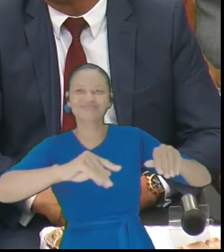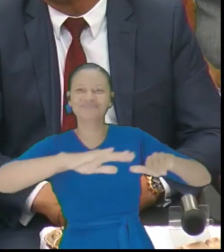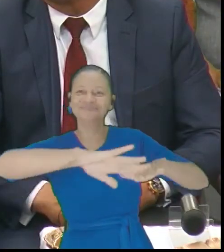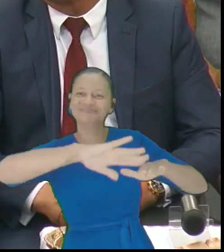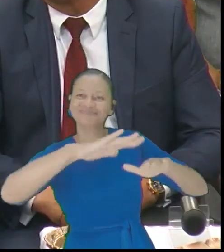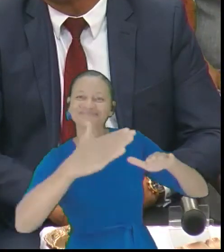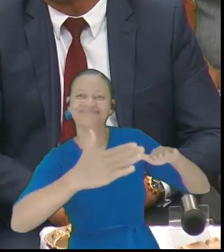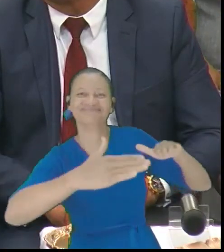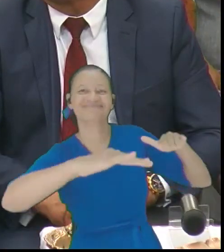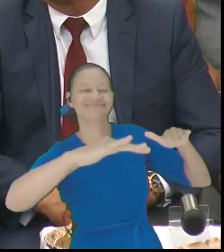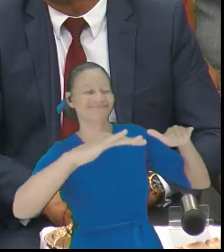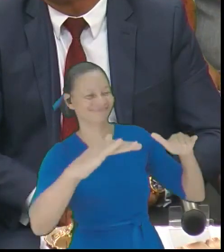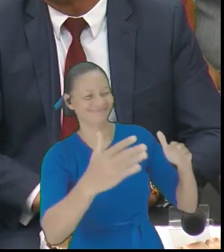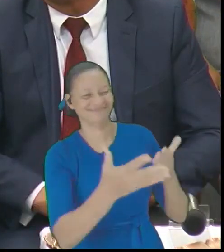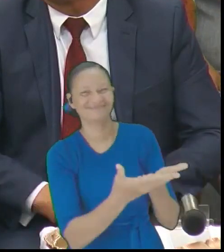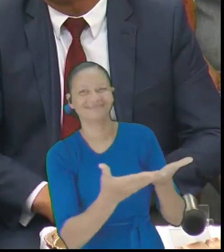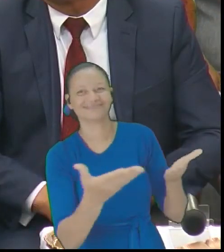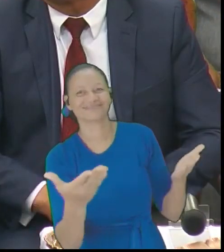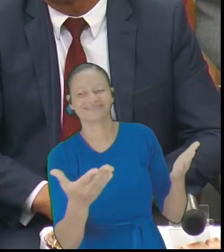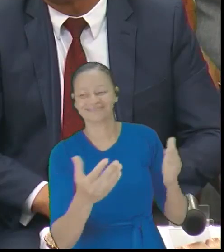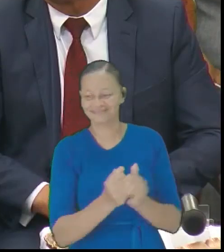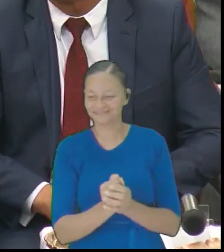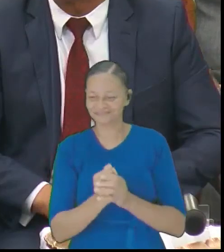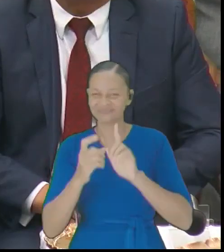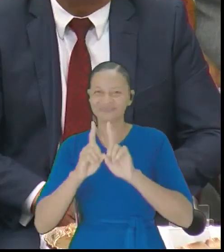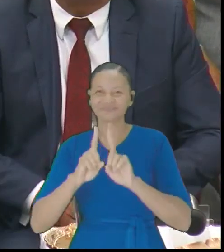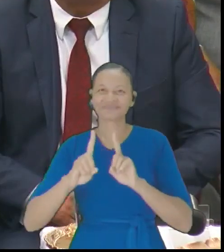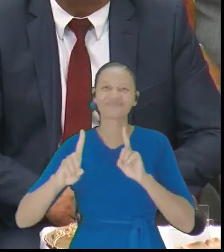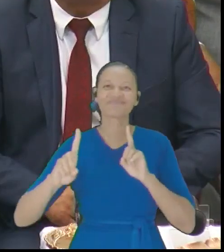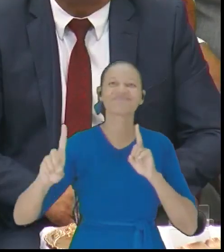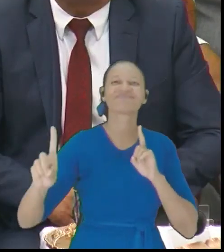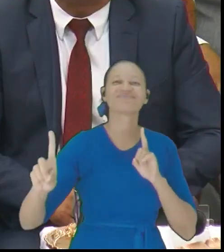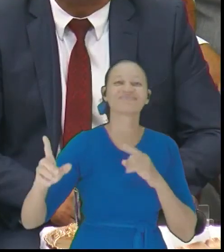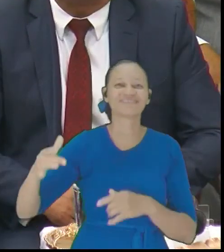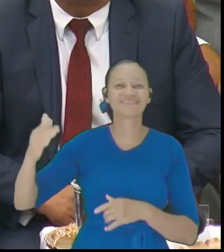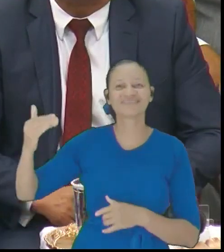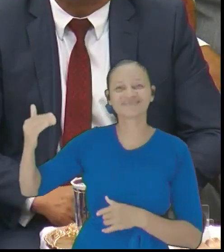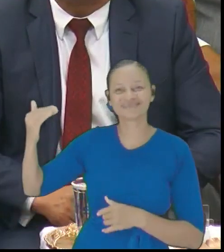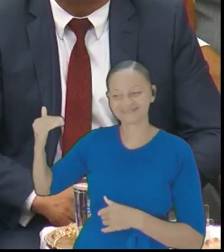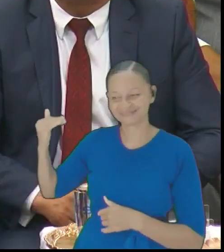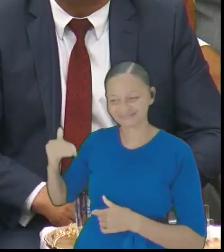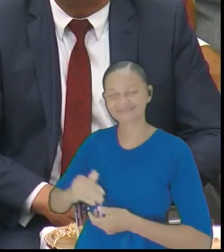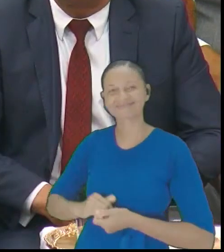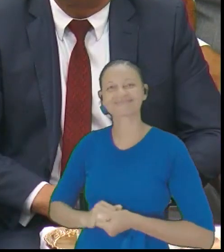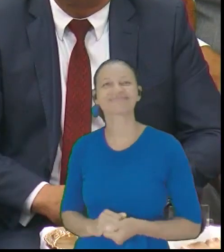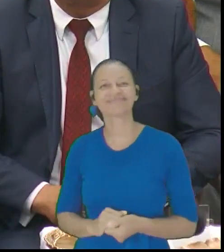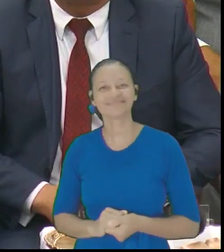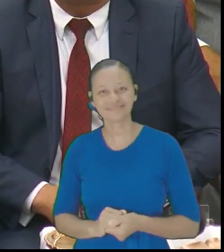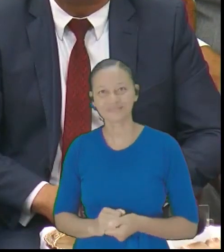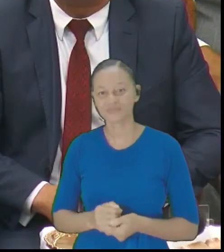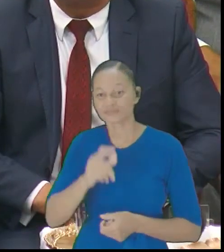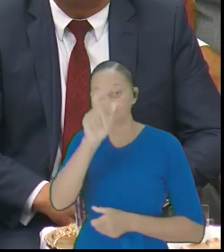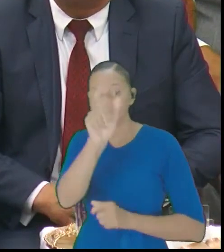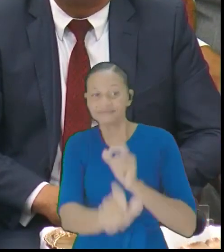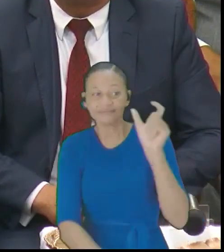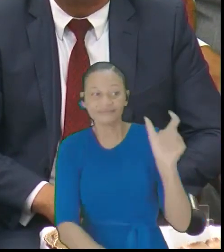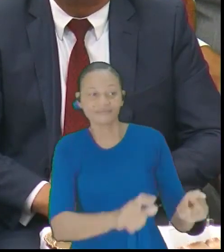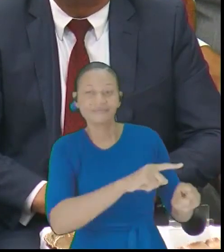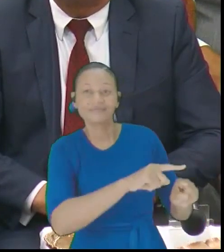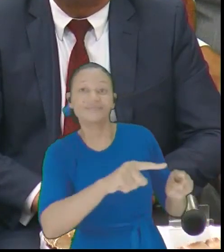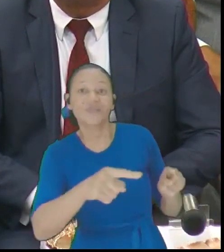E quando ele se retira de Abraão, a Bíblia diz, mas eram os varões daquela